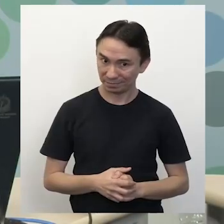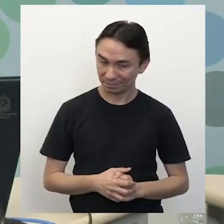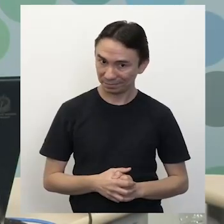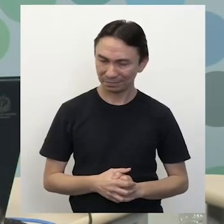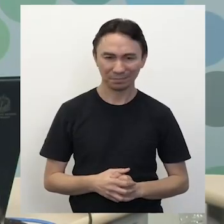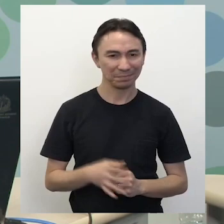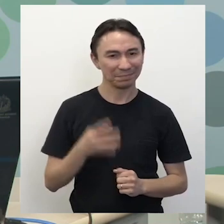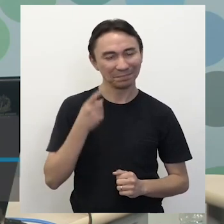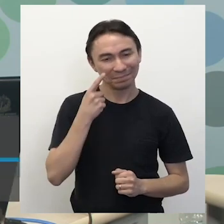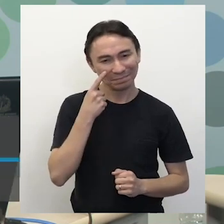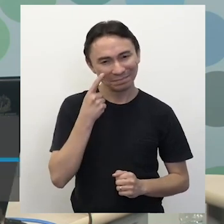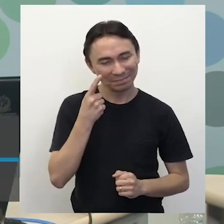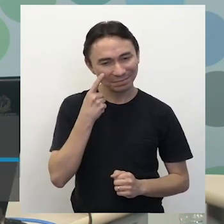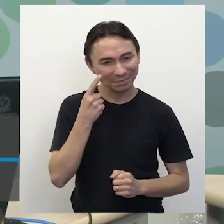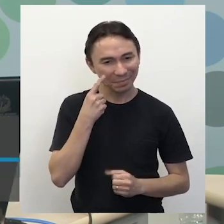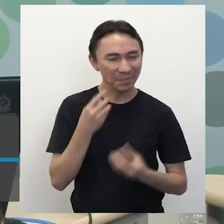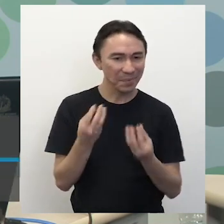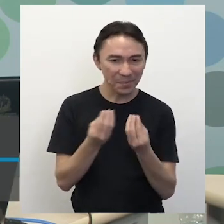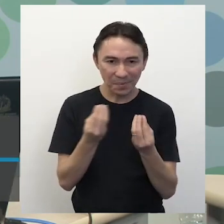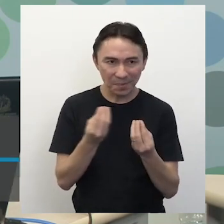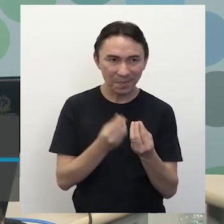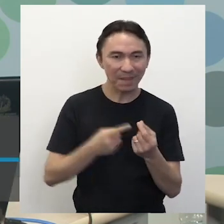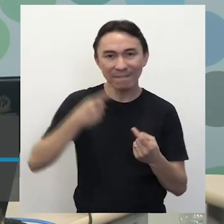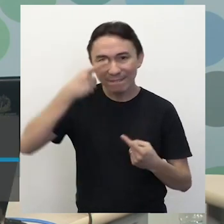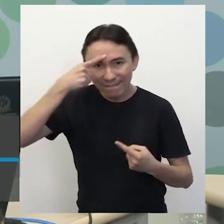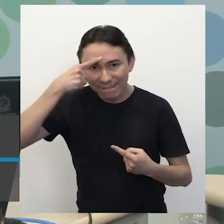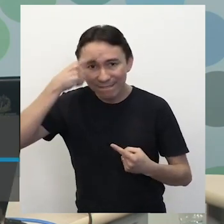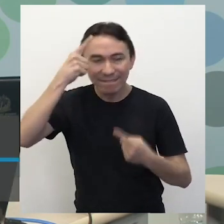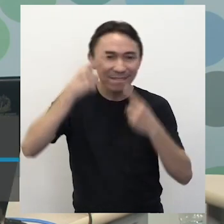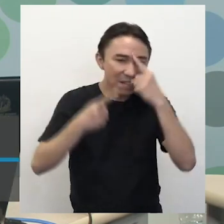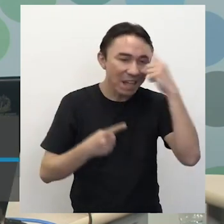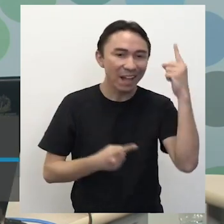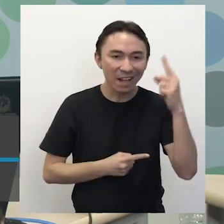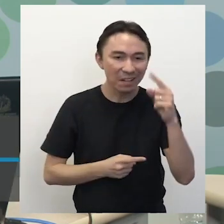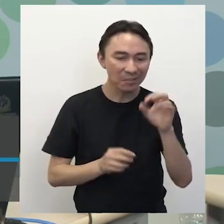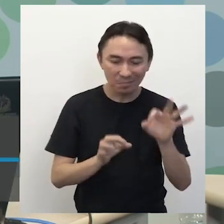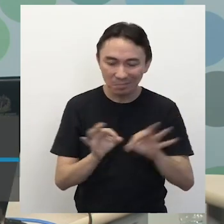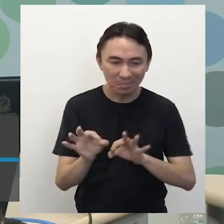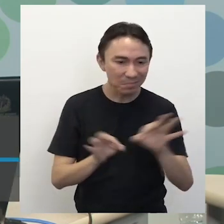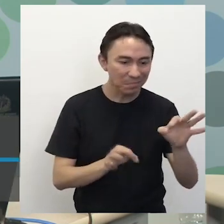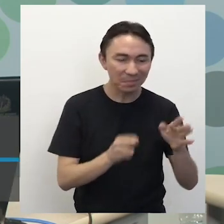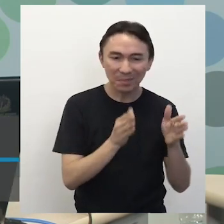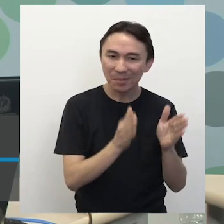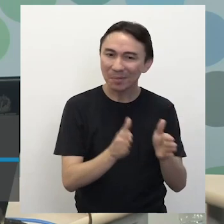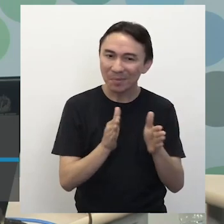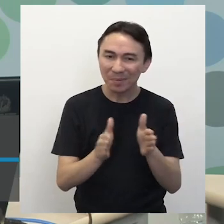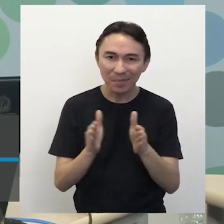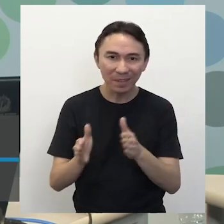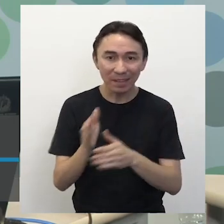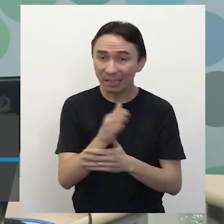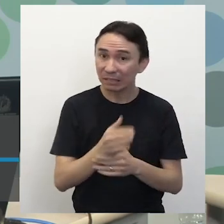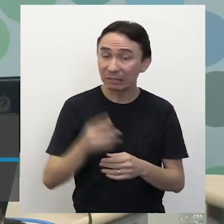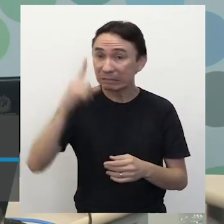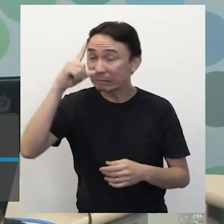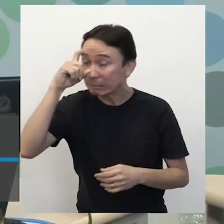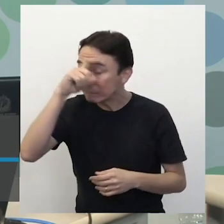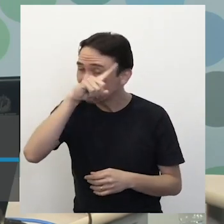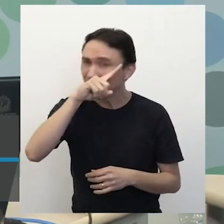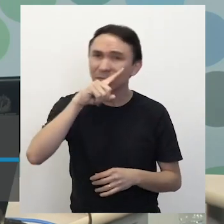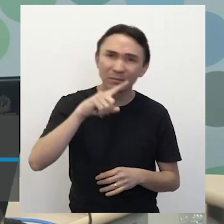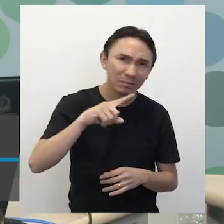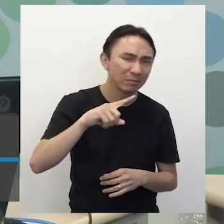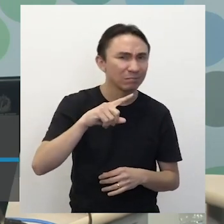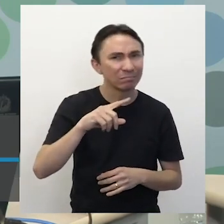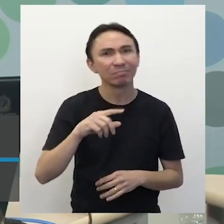Gente, vocês viram como se deu o processo de criação? Ela tentou mostrar pra gente como é que faz, pra gente perceber não é tão difícil. Ela tem algumas habilidades